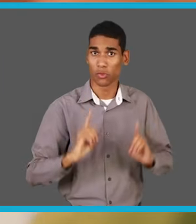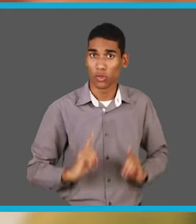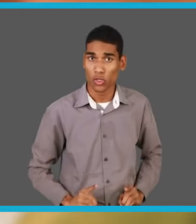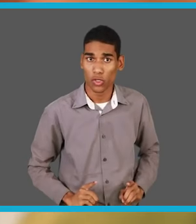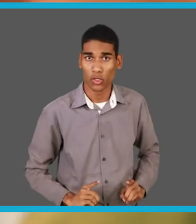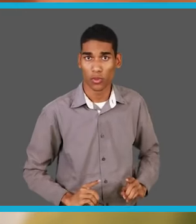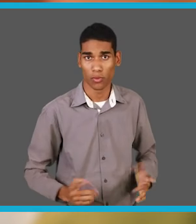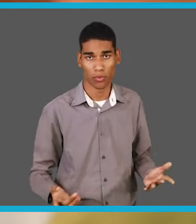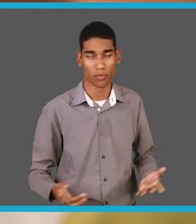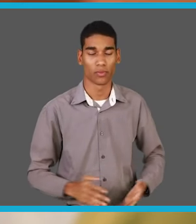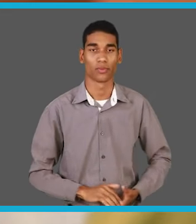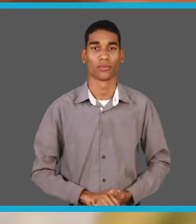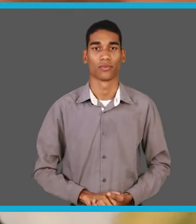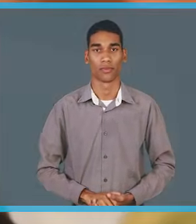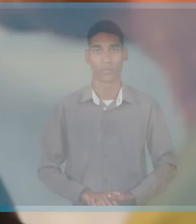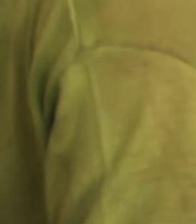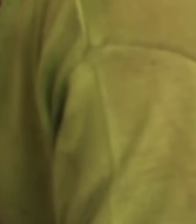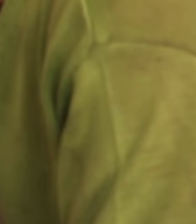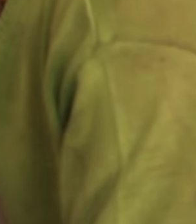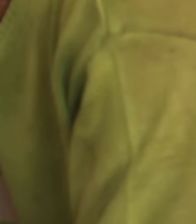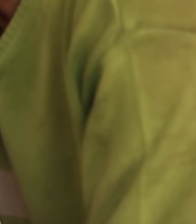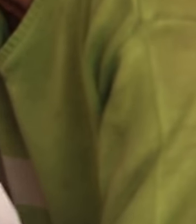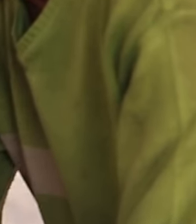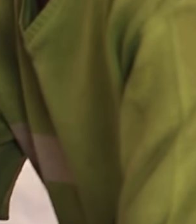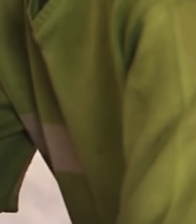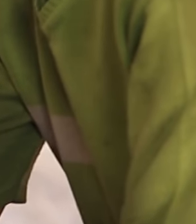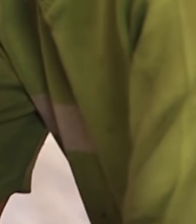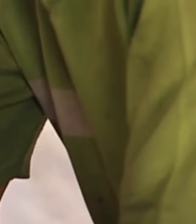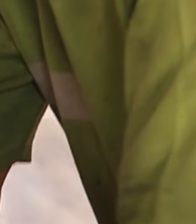ser honesto e não forçar o cliente a deixar o carro.